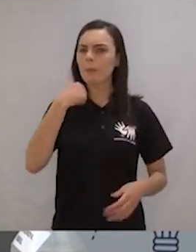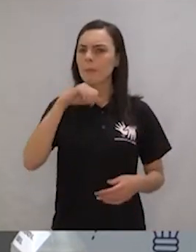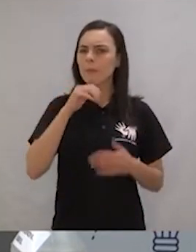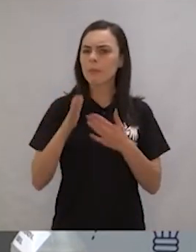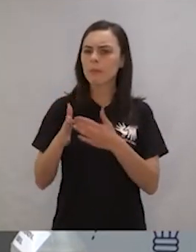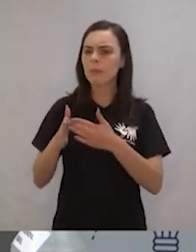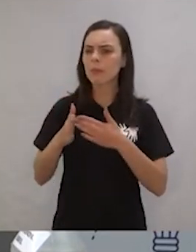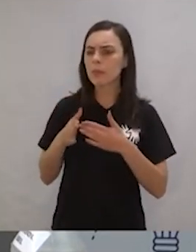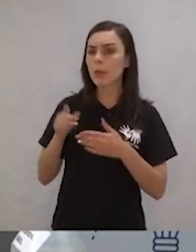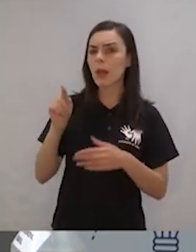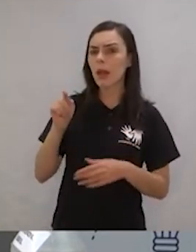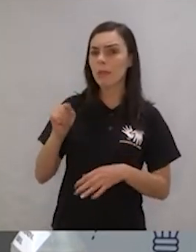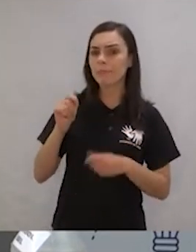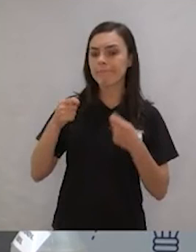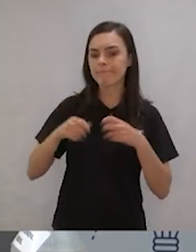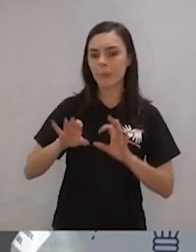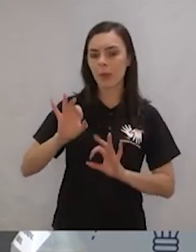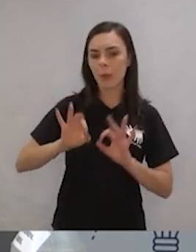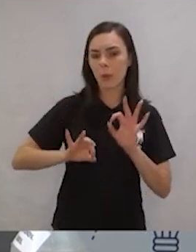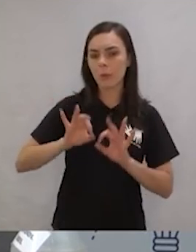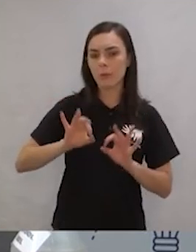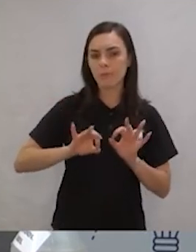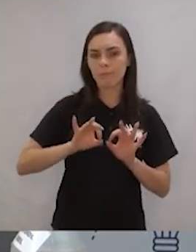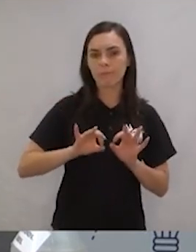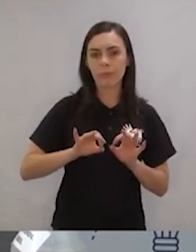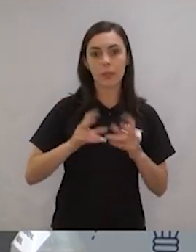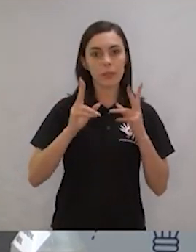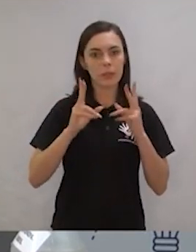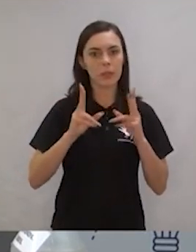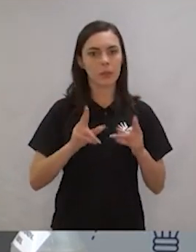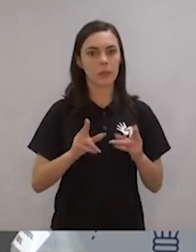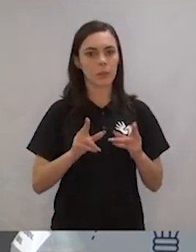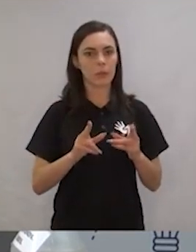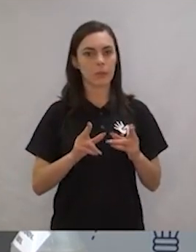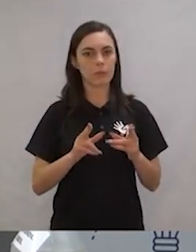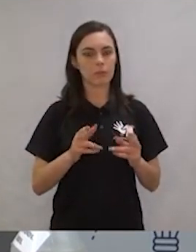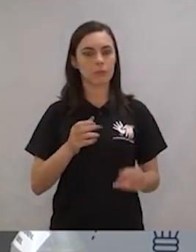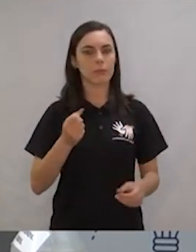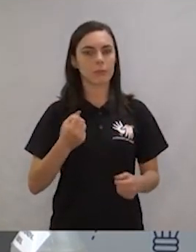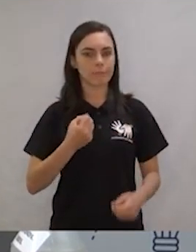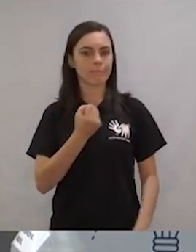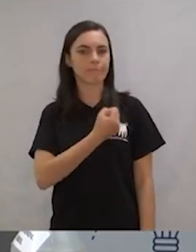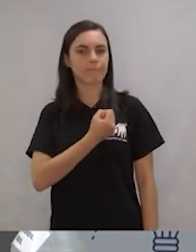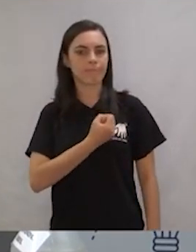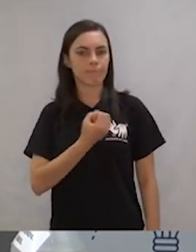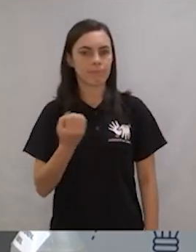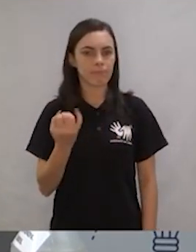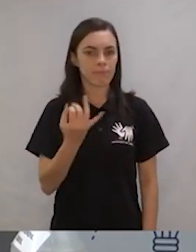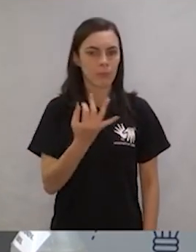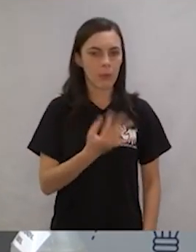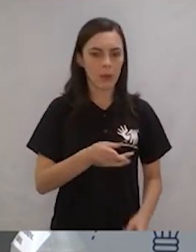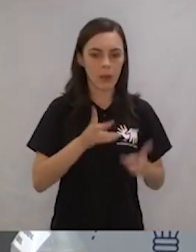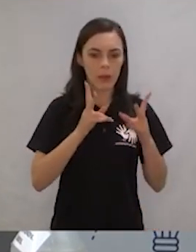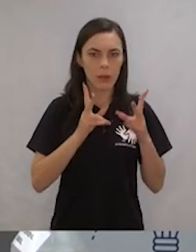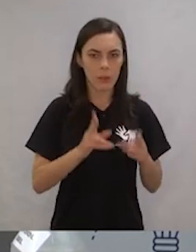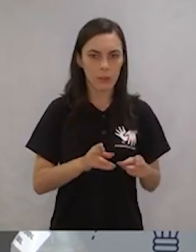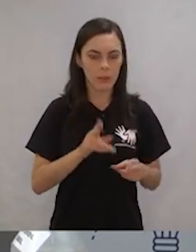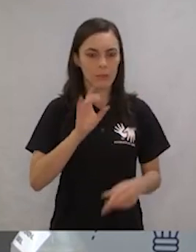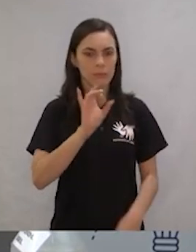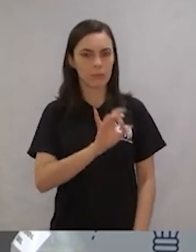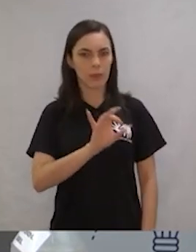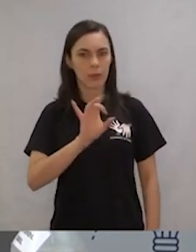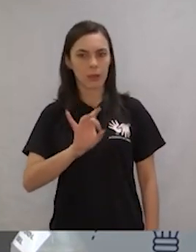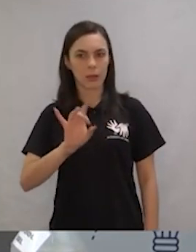pediu para separá-los de forma igual, a mesma quantidade em